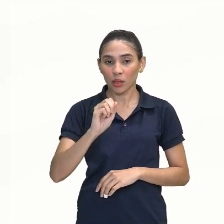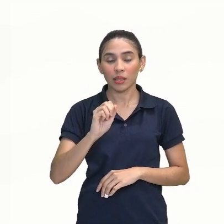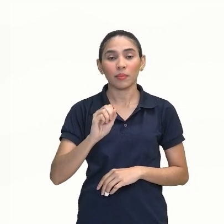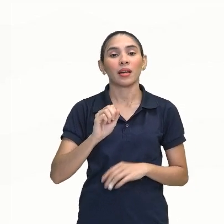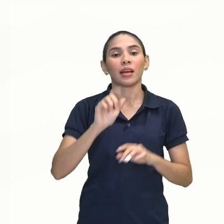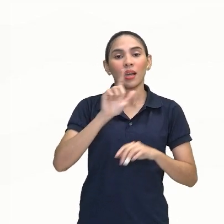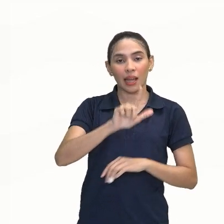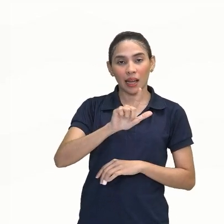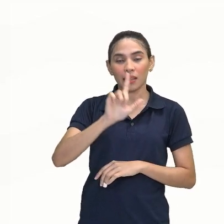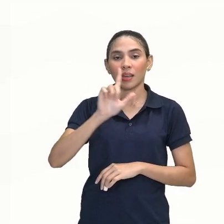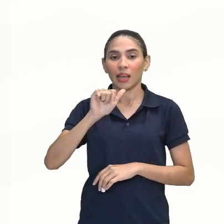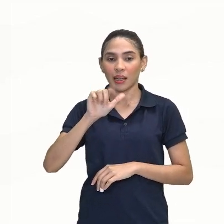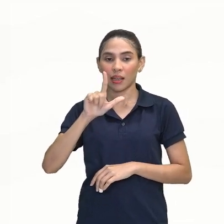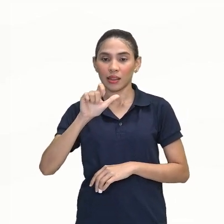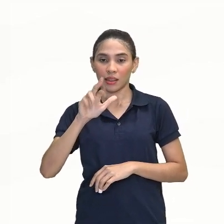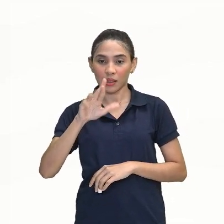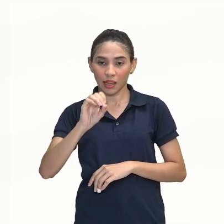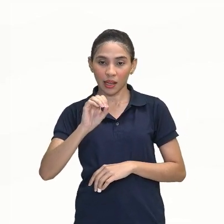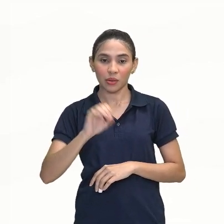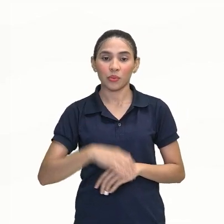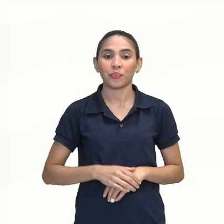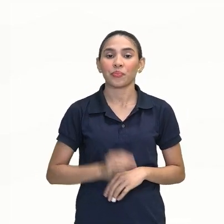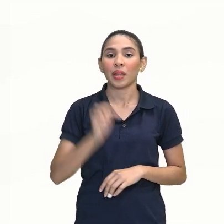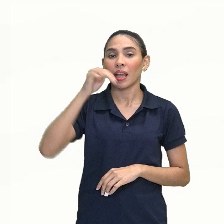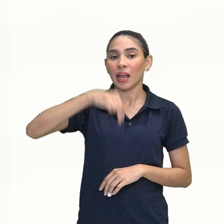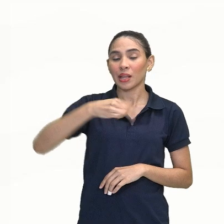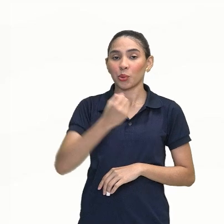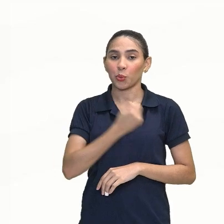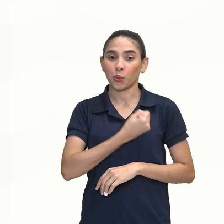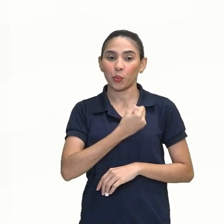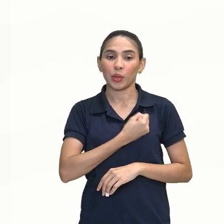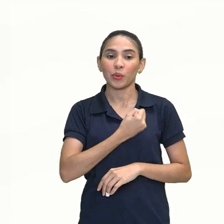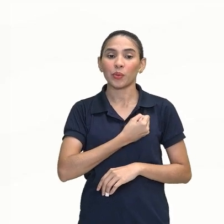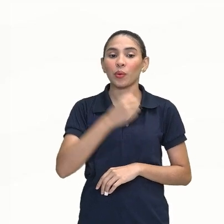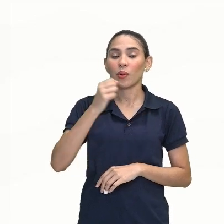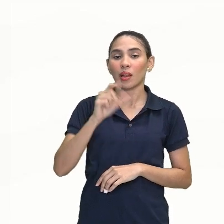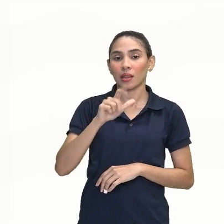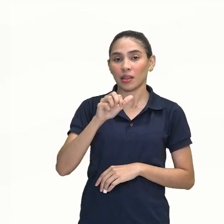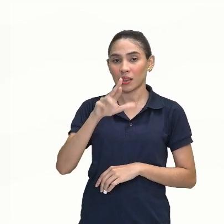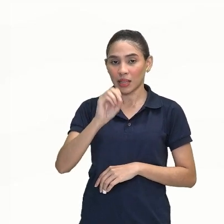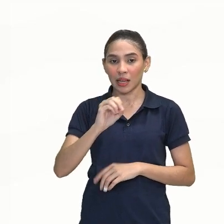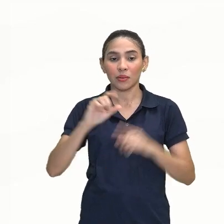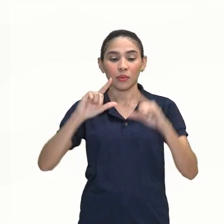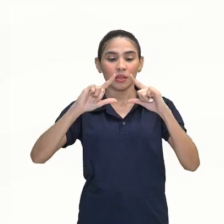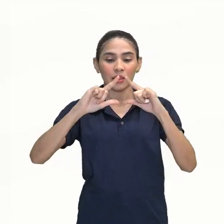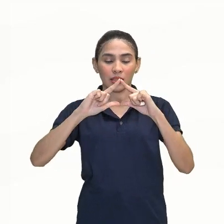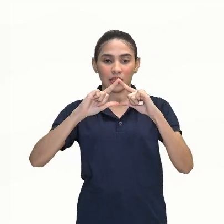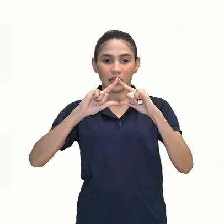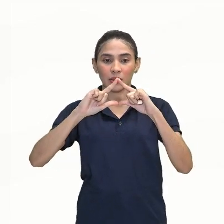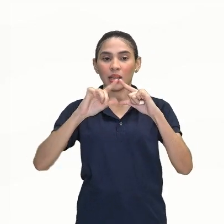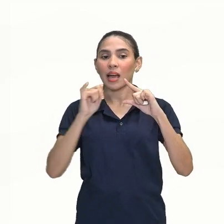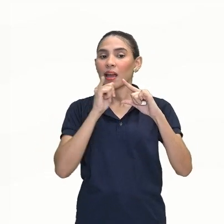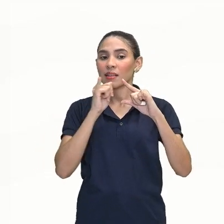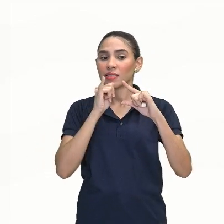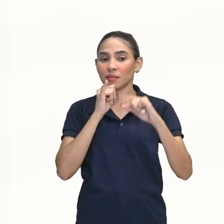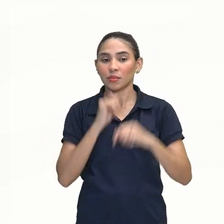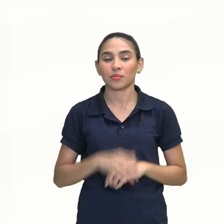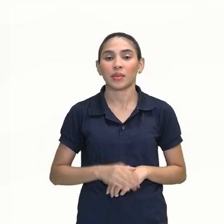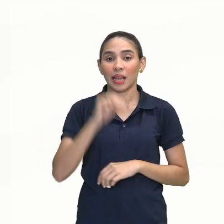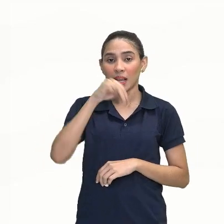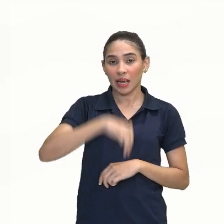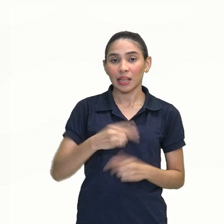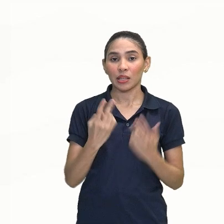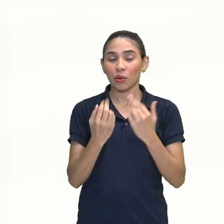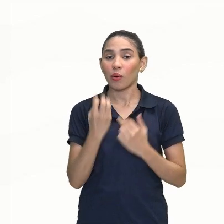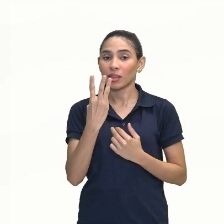lado, tá? E o N, meu número de lados. Triângulo, meu N igual a